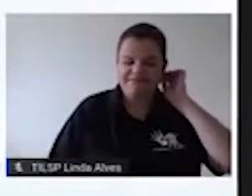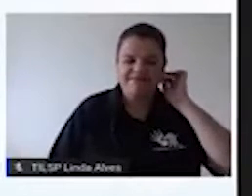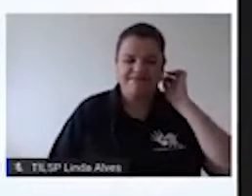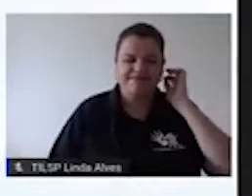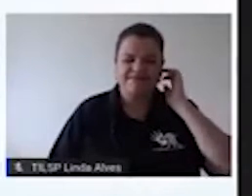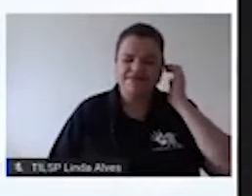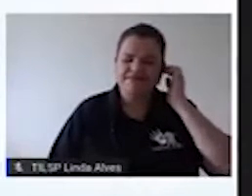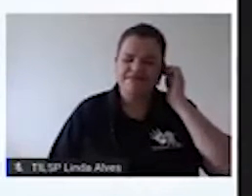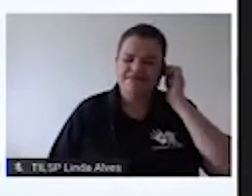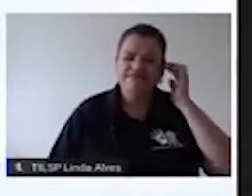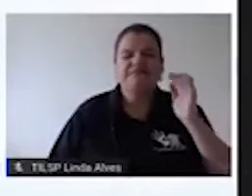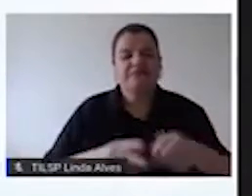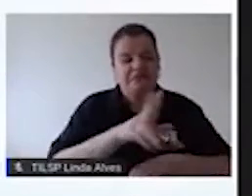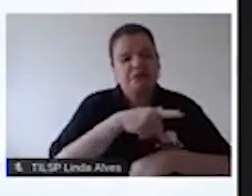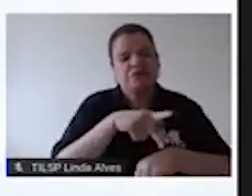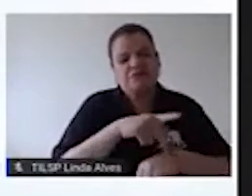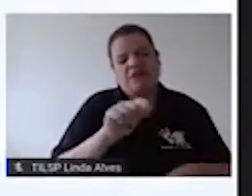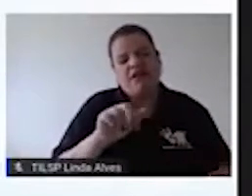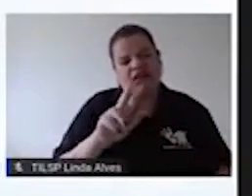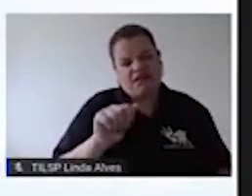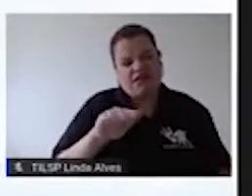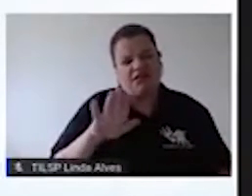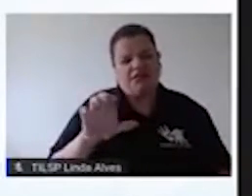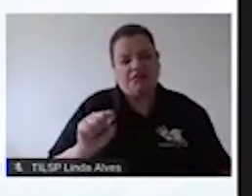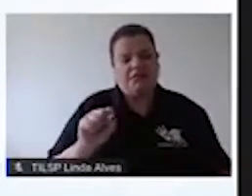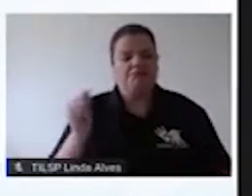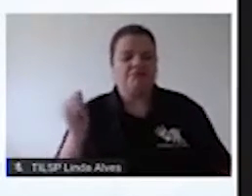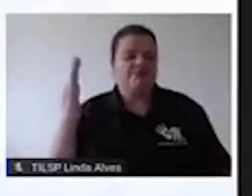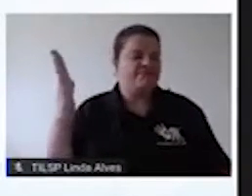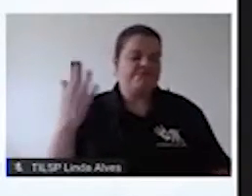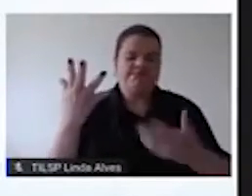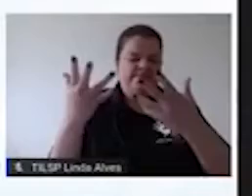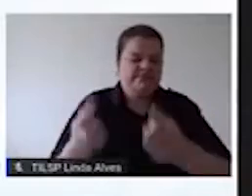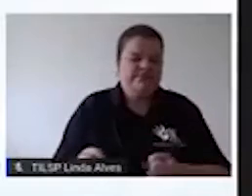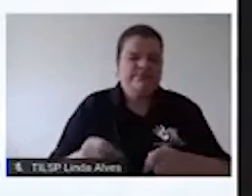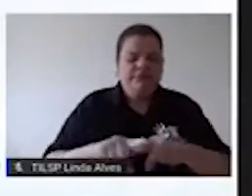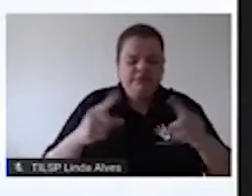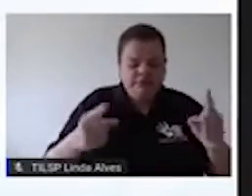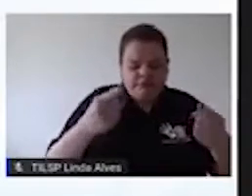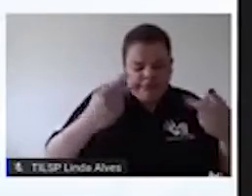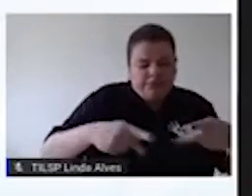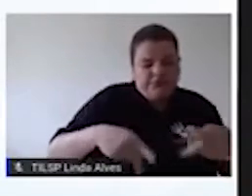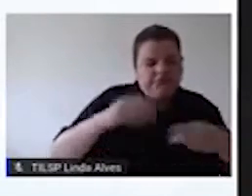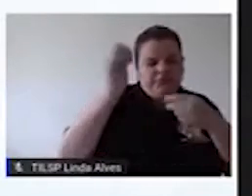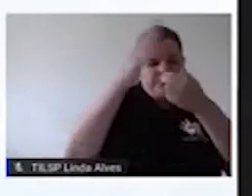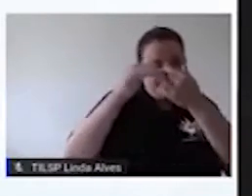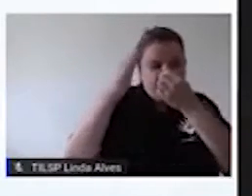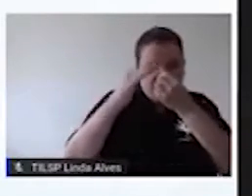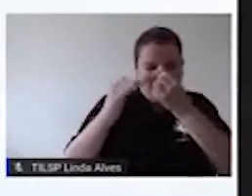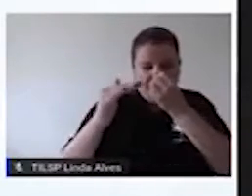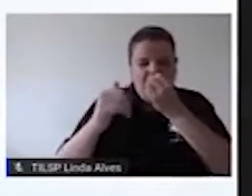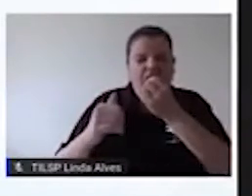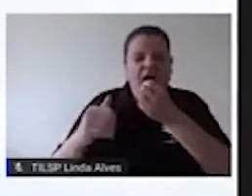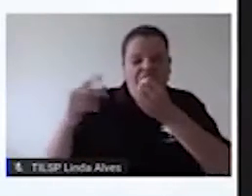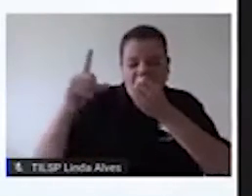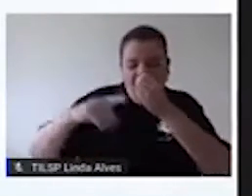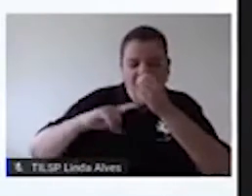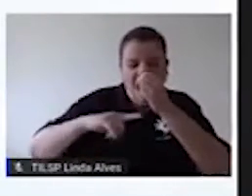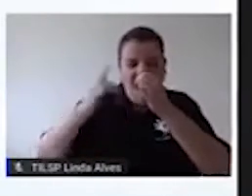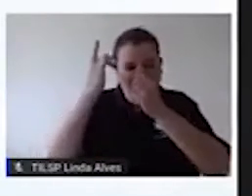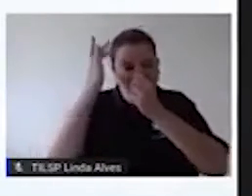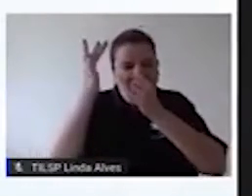e no nosso caso aqui, nós já temos algumas coisas que facilitariam e